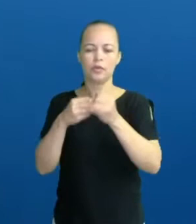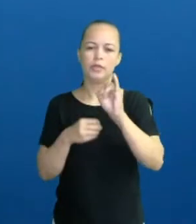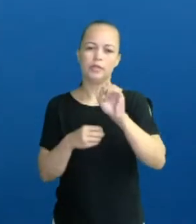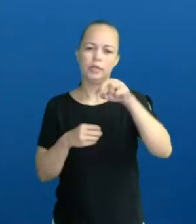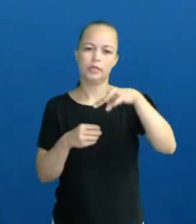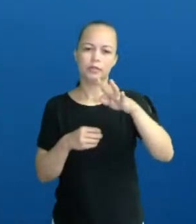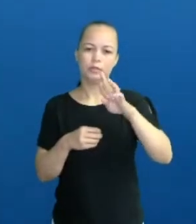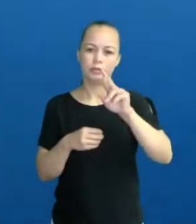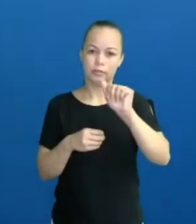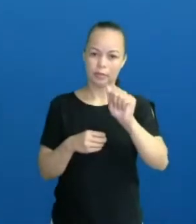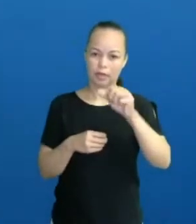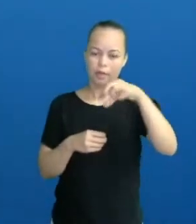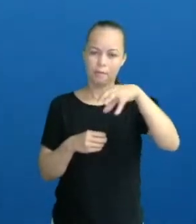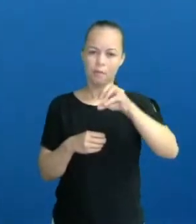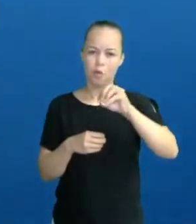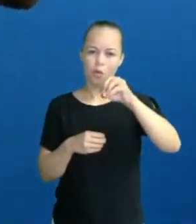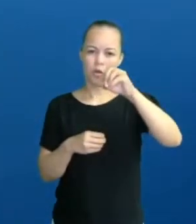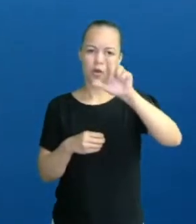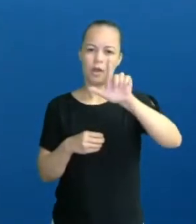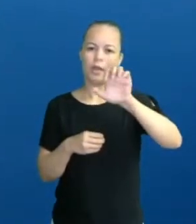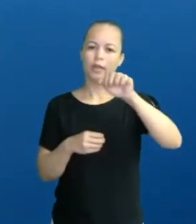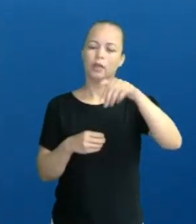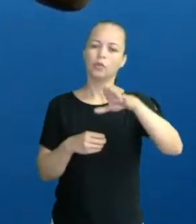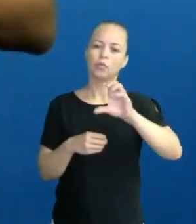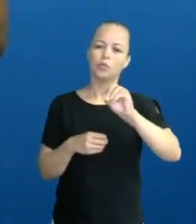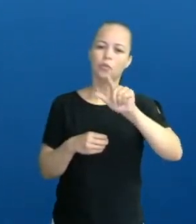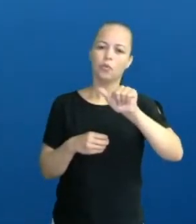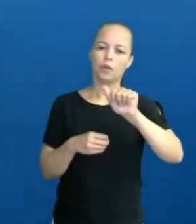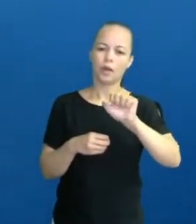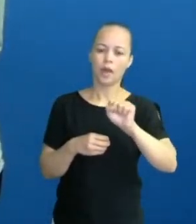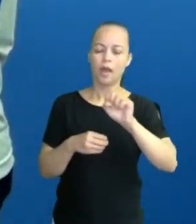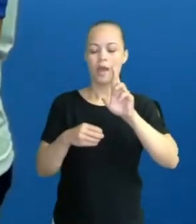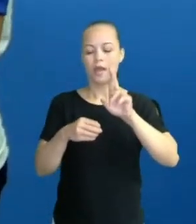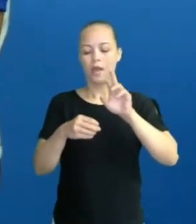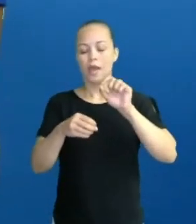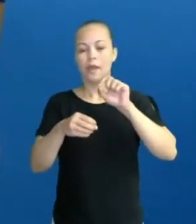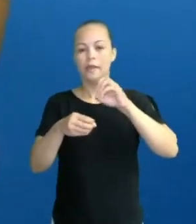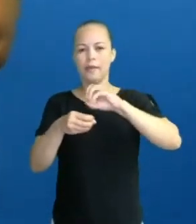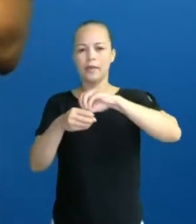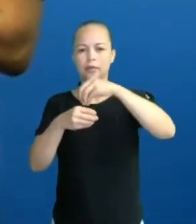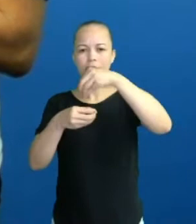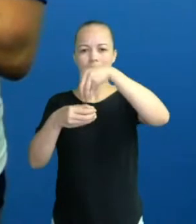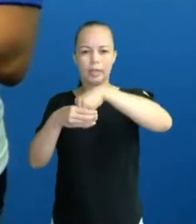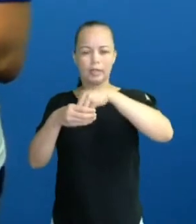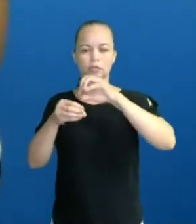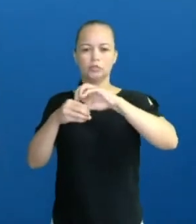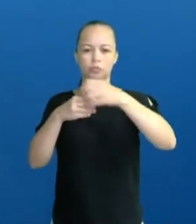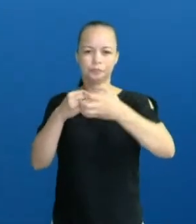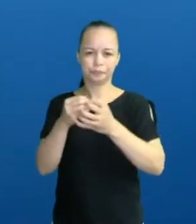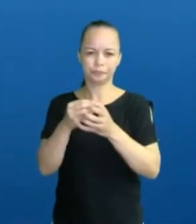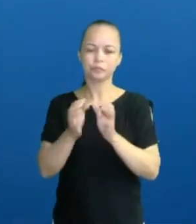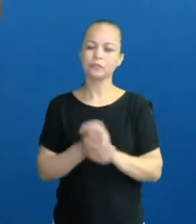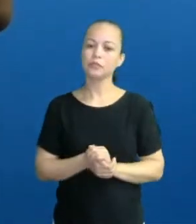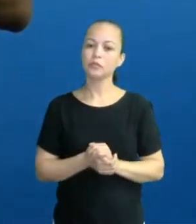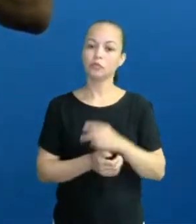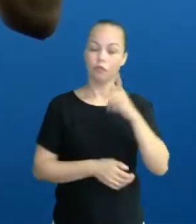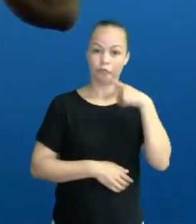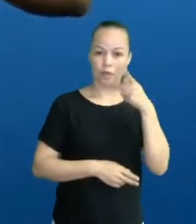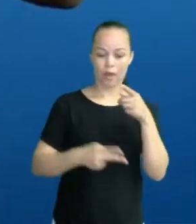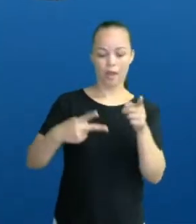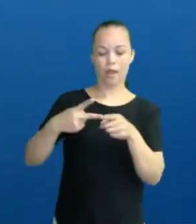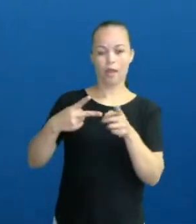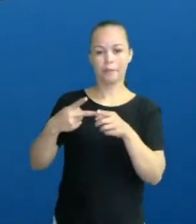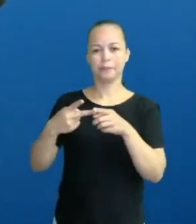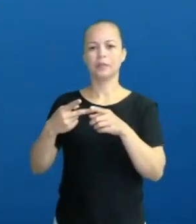intramolecular. Então, dentro da molécula, intramolecular. E quando eu estiver falando de intermoleculares, é entre moléculas.